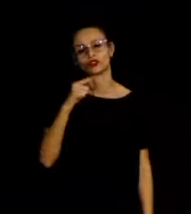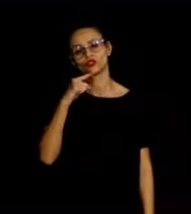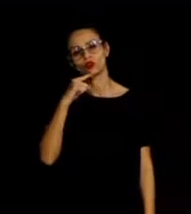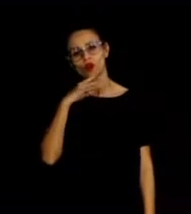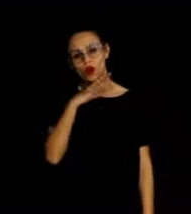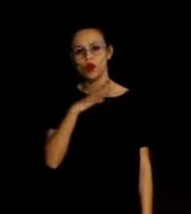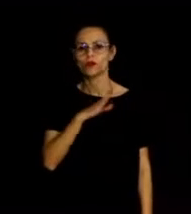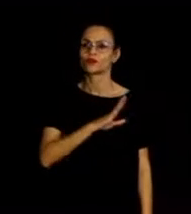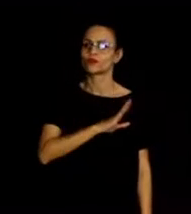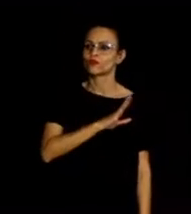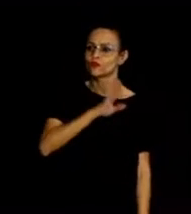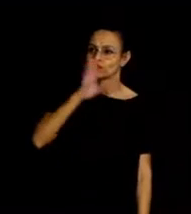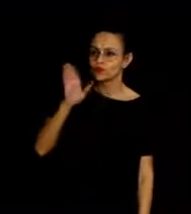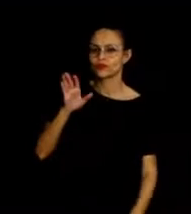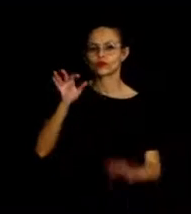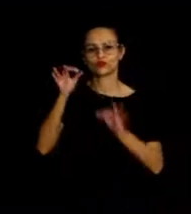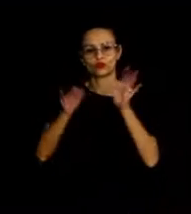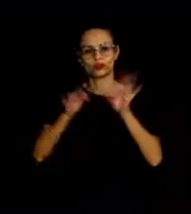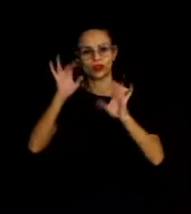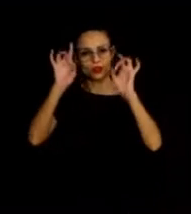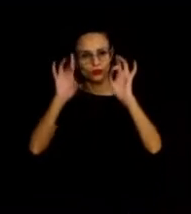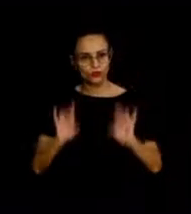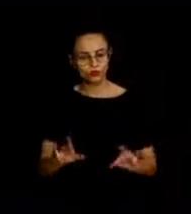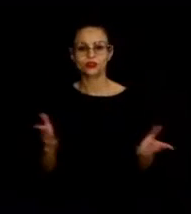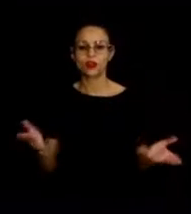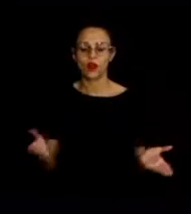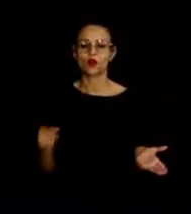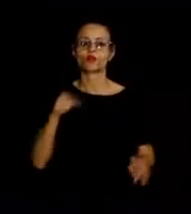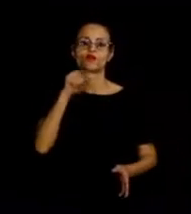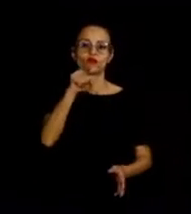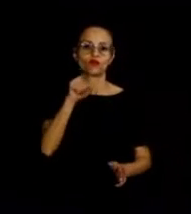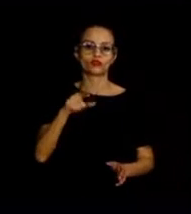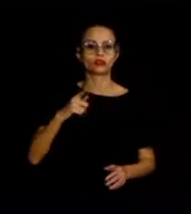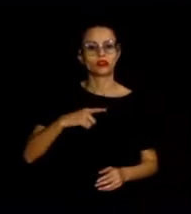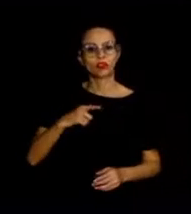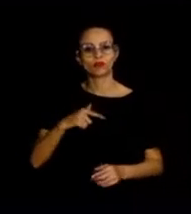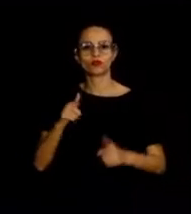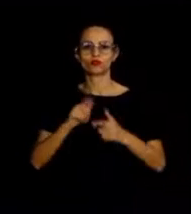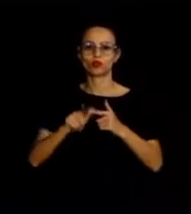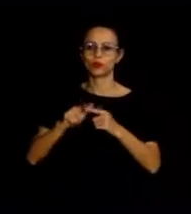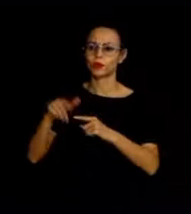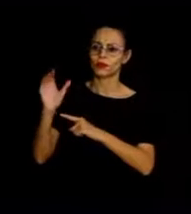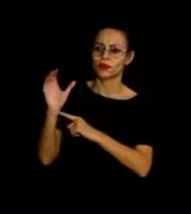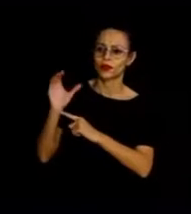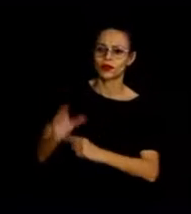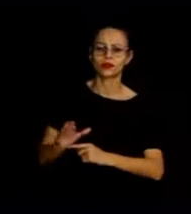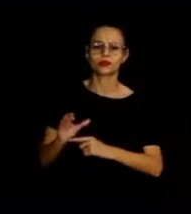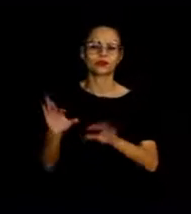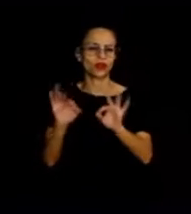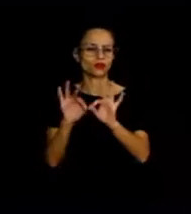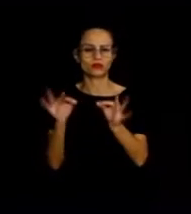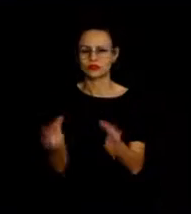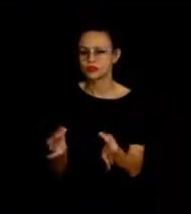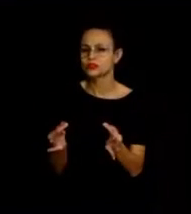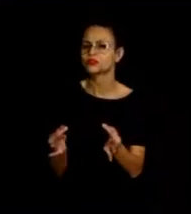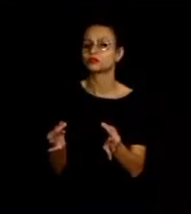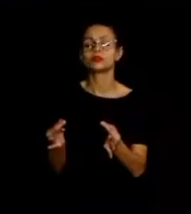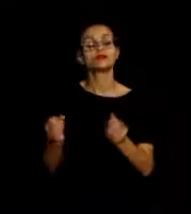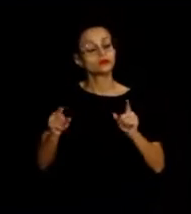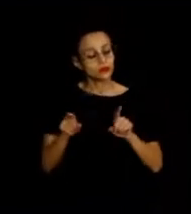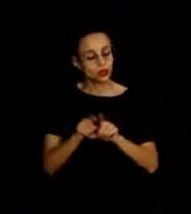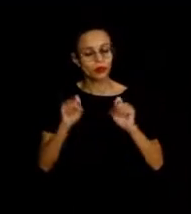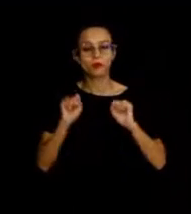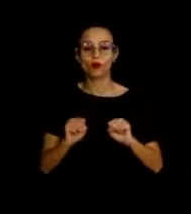ir é acionar o Juizado Especial você teve uma situação criminal e de pequeno potencial ofensivo